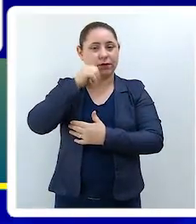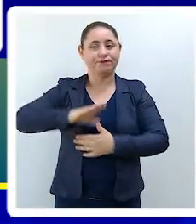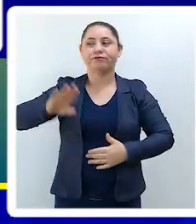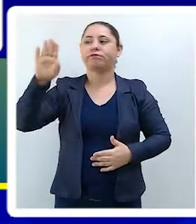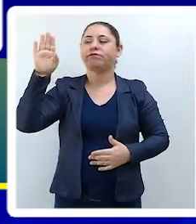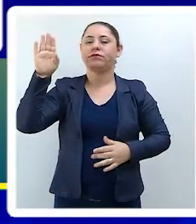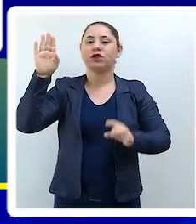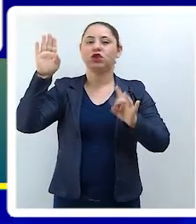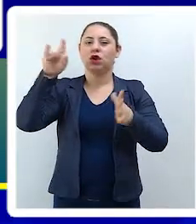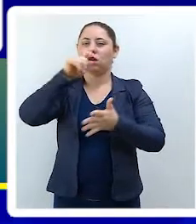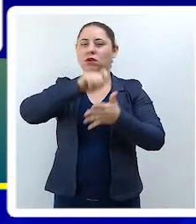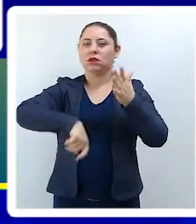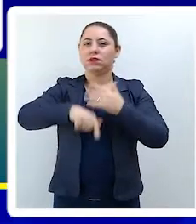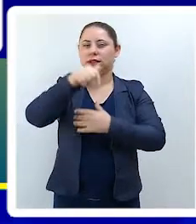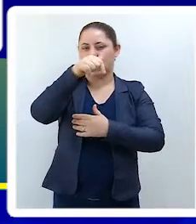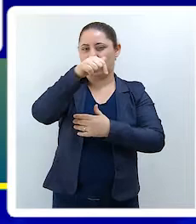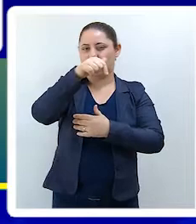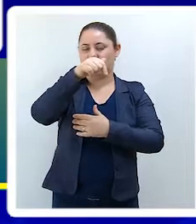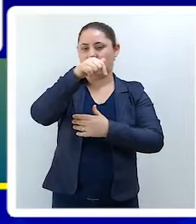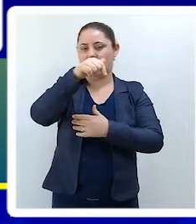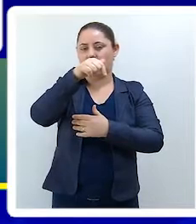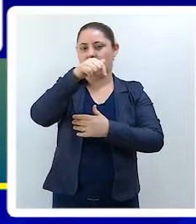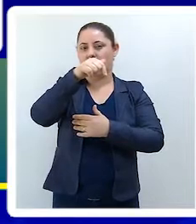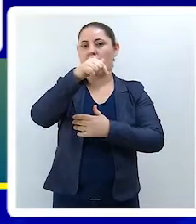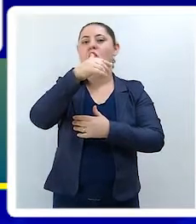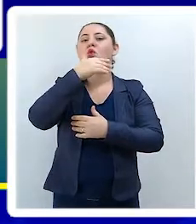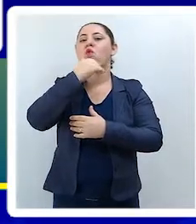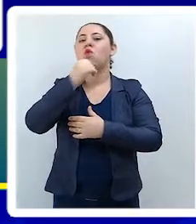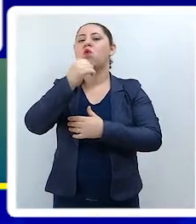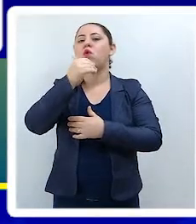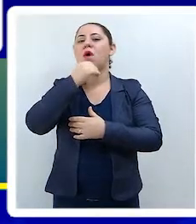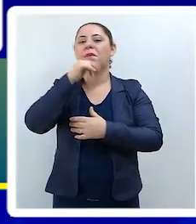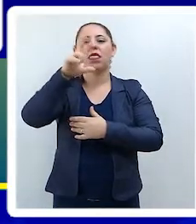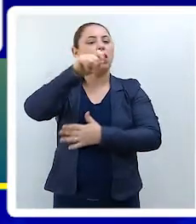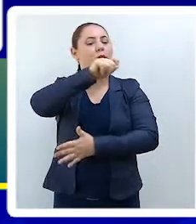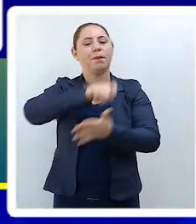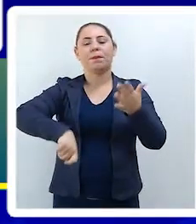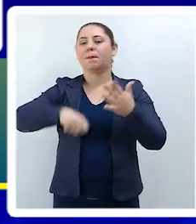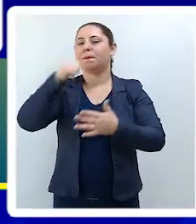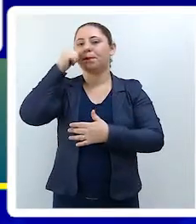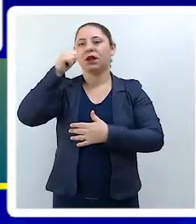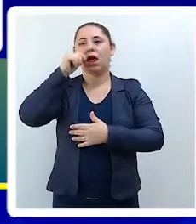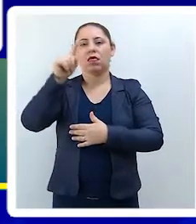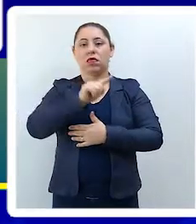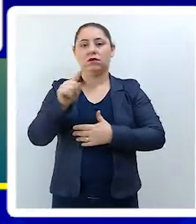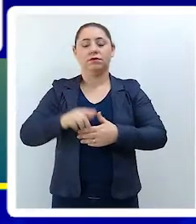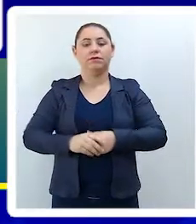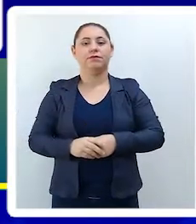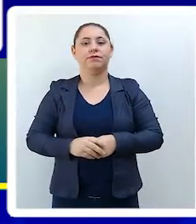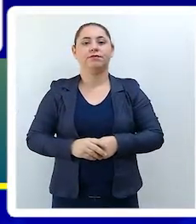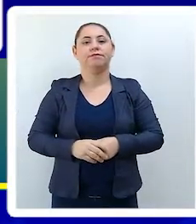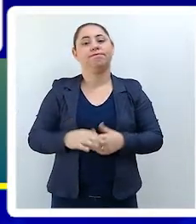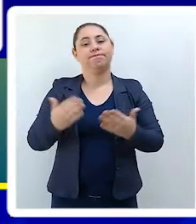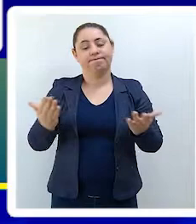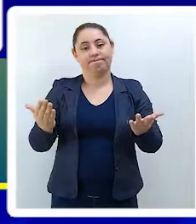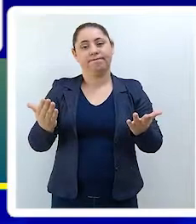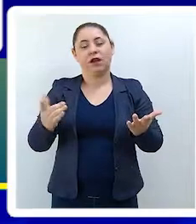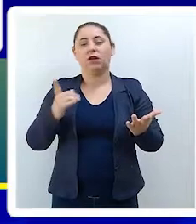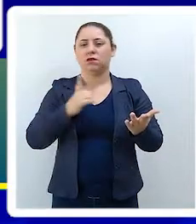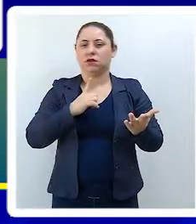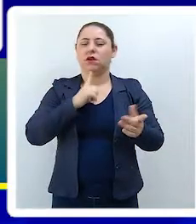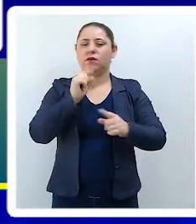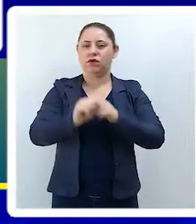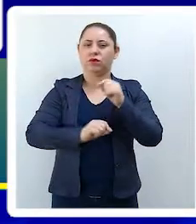candidatos, eles acabavam registrando 7 do gênero masculino e não registravam candidatas mulheres, né? E